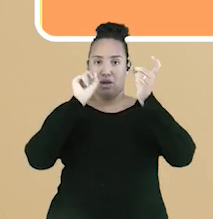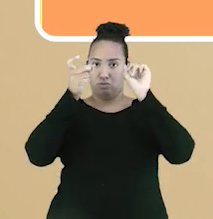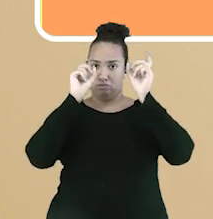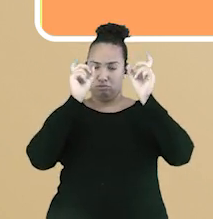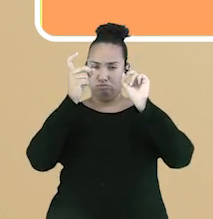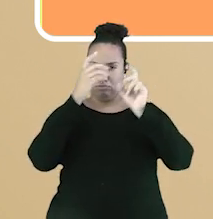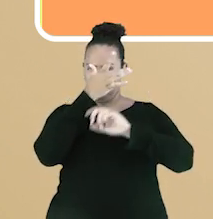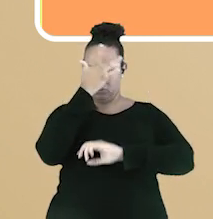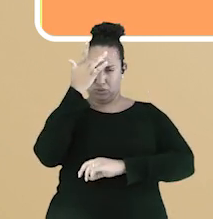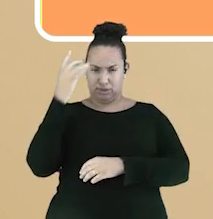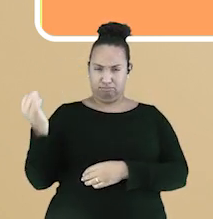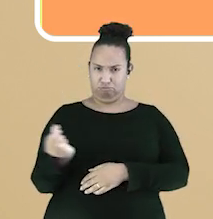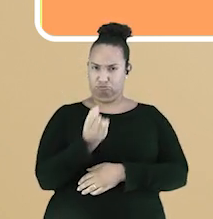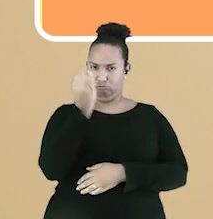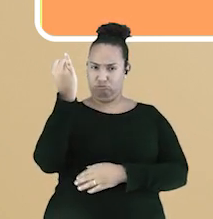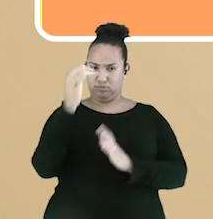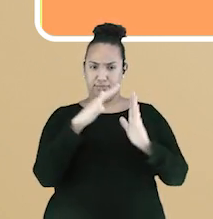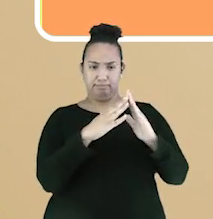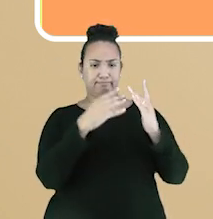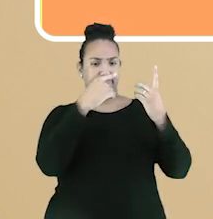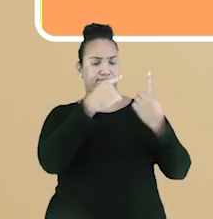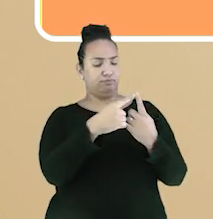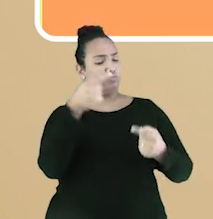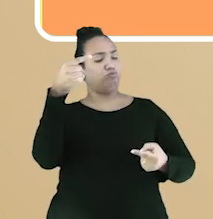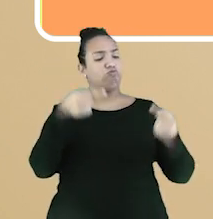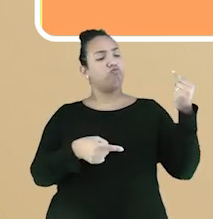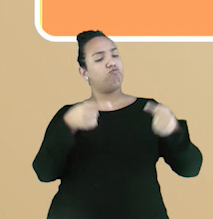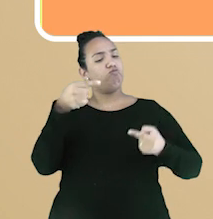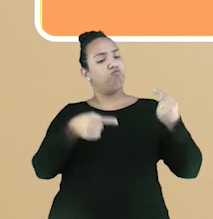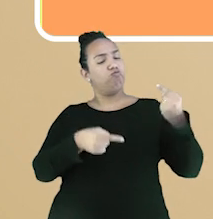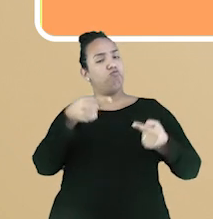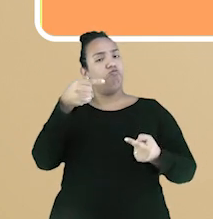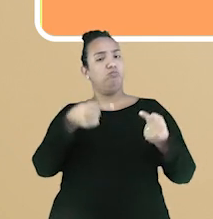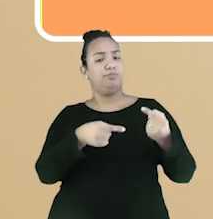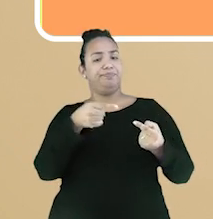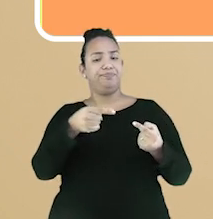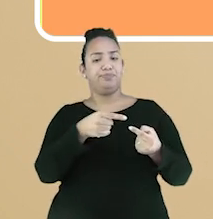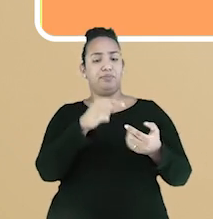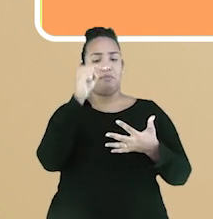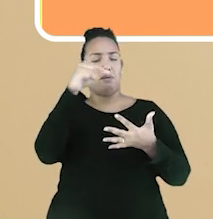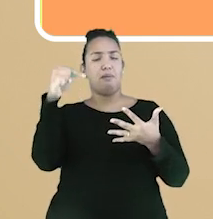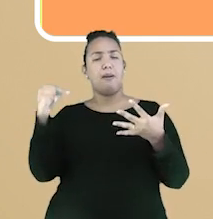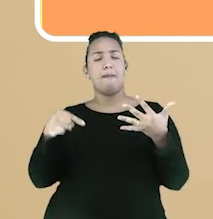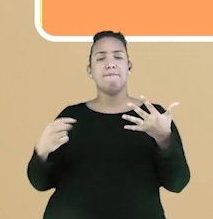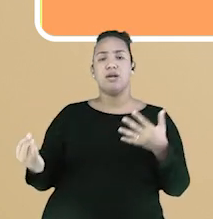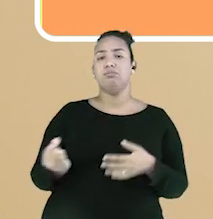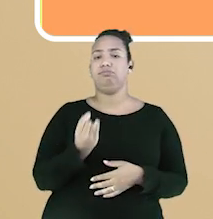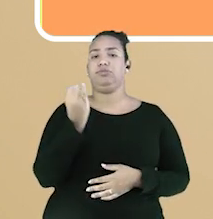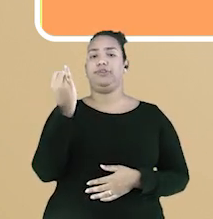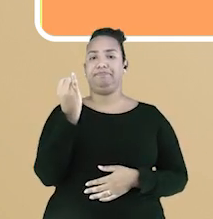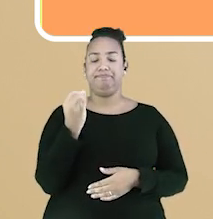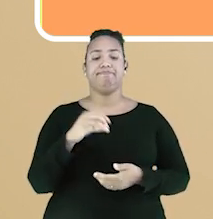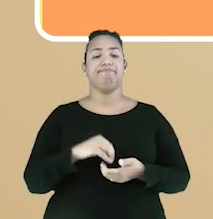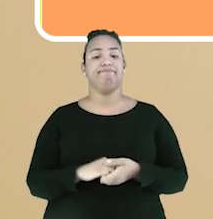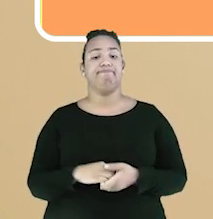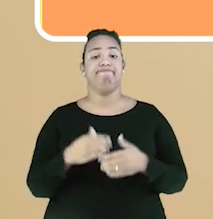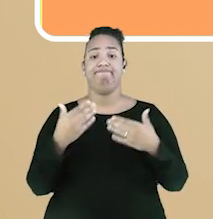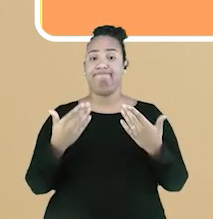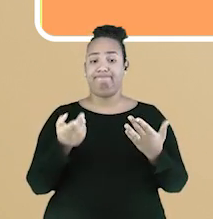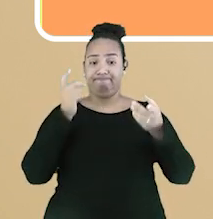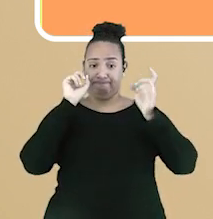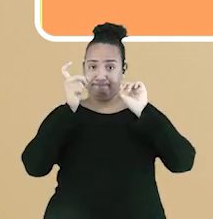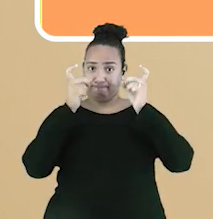as maiores autoridades da Igreja para promover a discussão de pontos importantes da fé católica. Ao longo